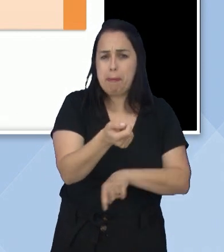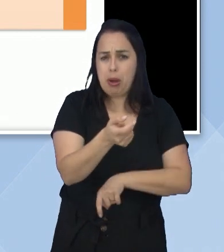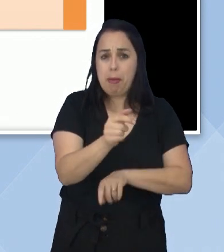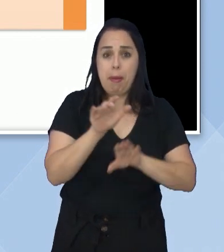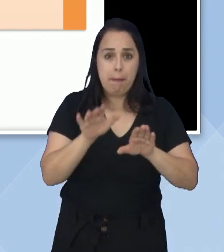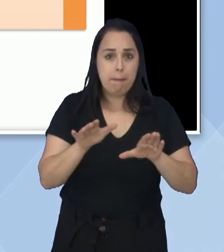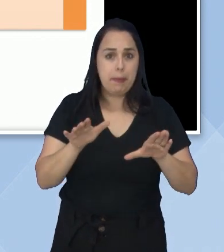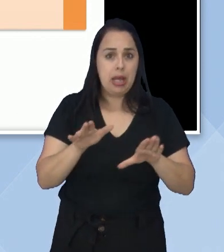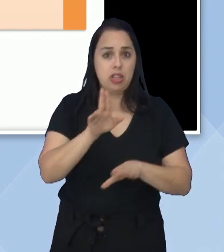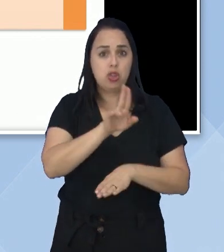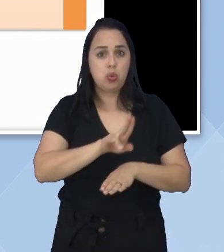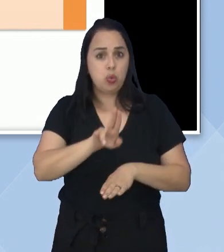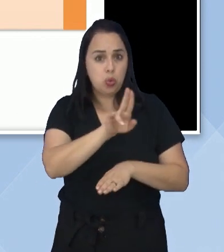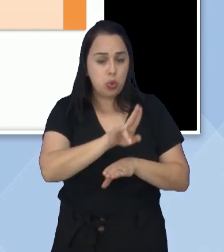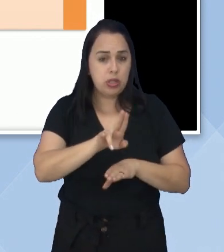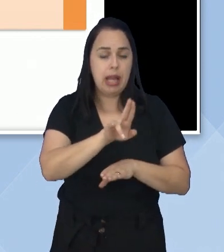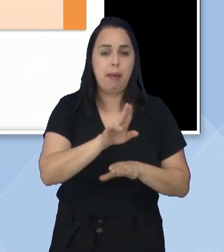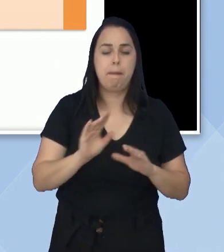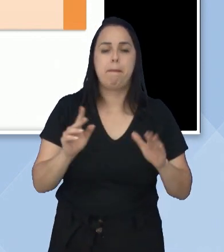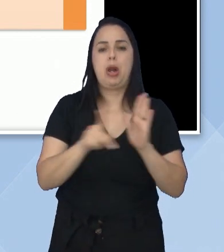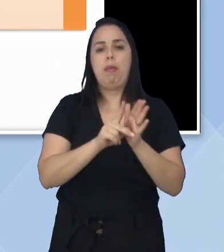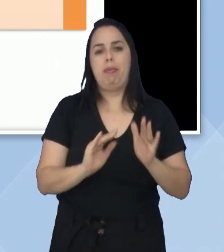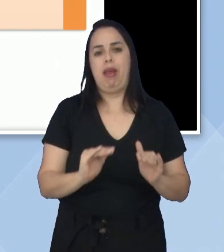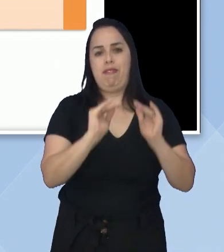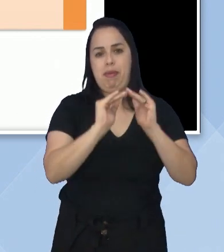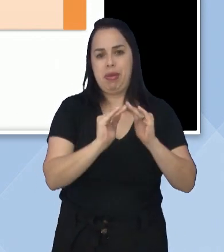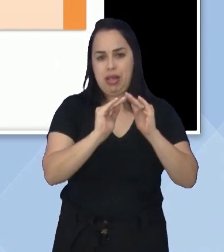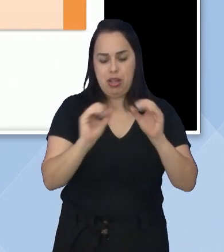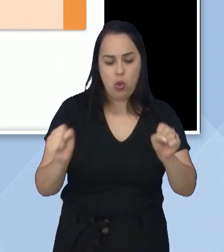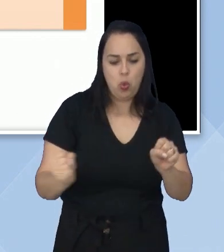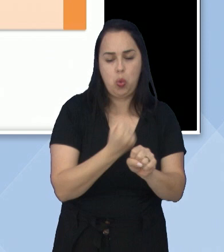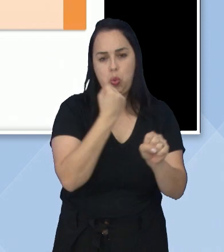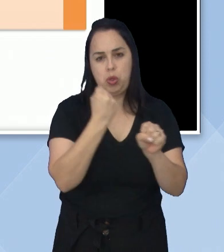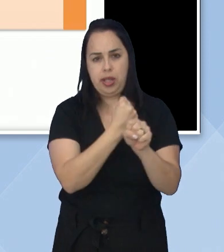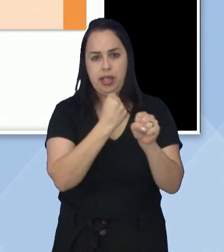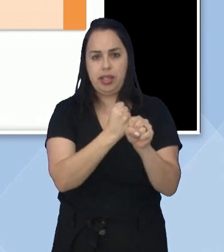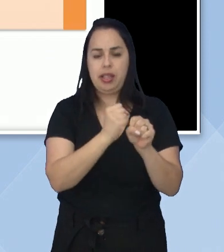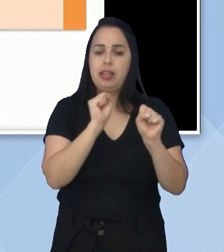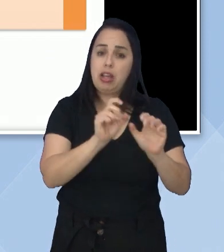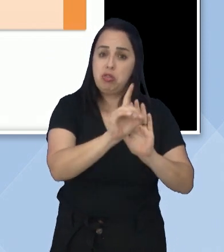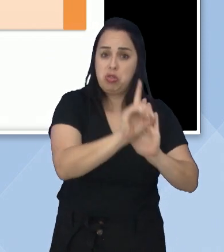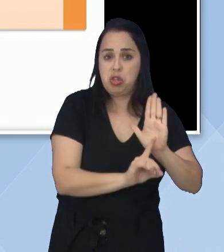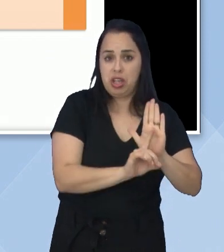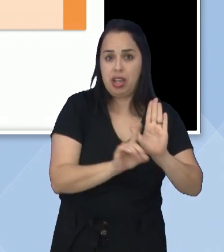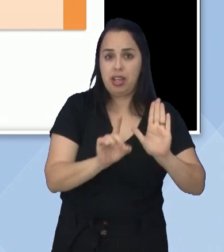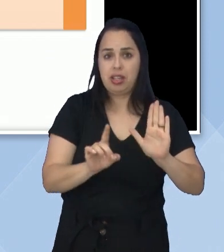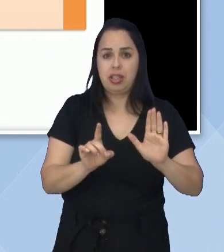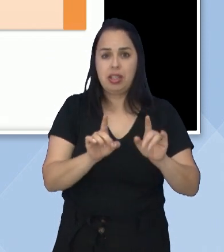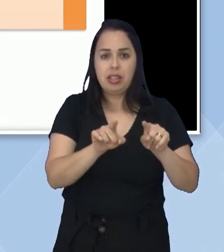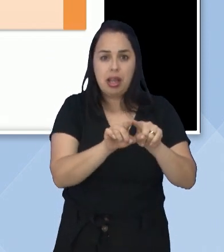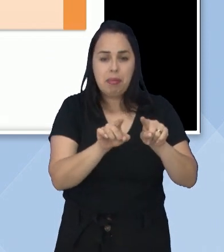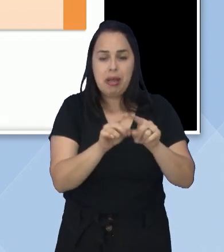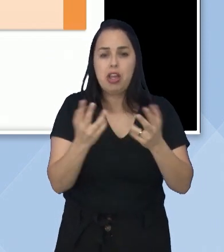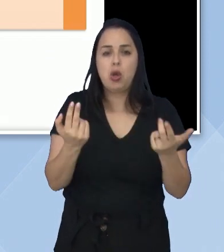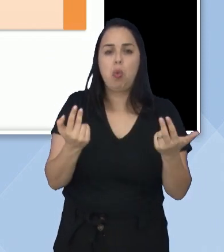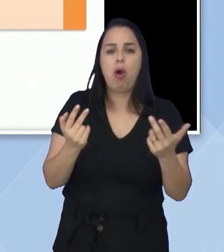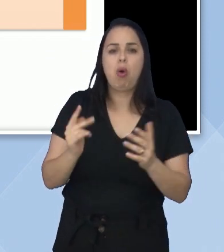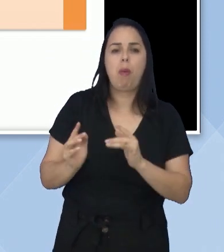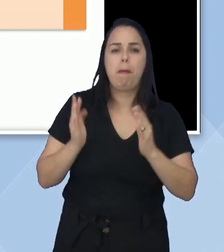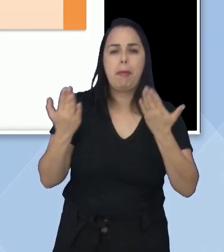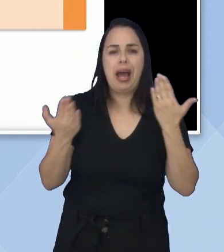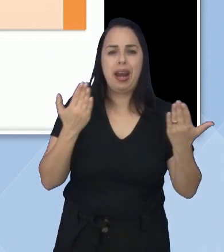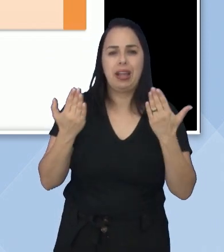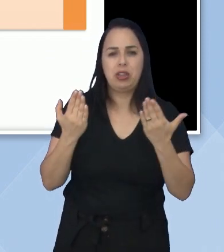na questão do uso unifamiliar né a residência a casa ela também possa ter o mesmo direito da liberação por etapa dos prédios agora